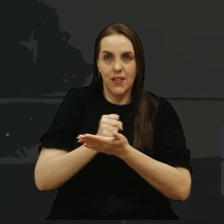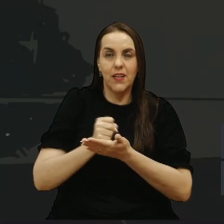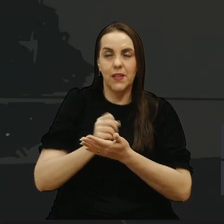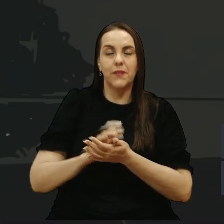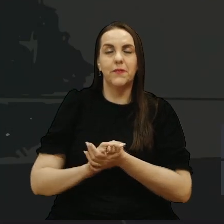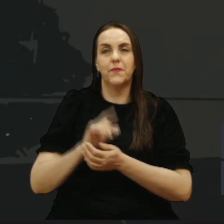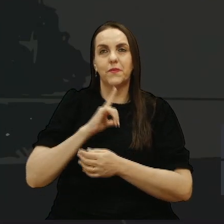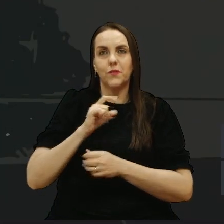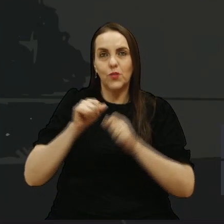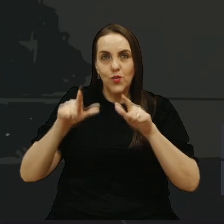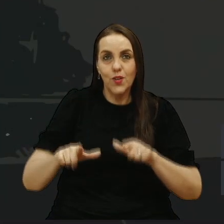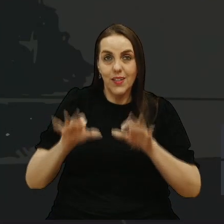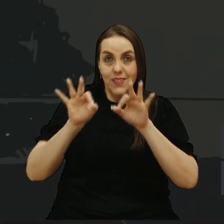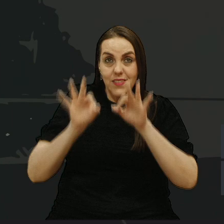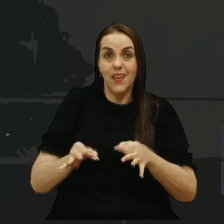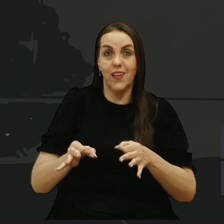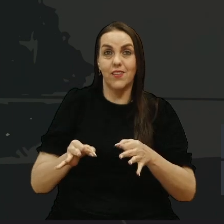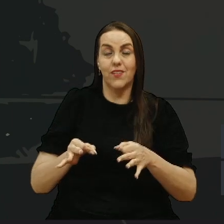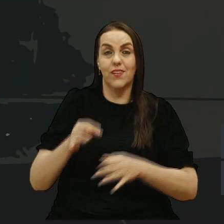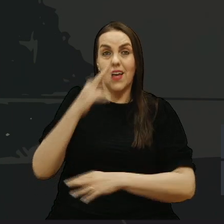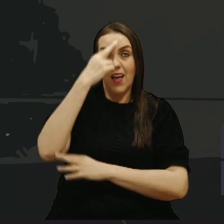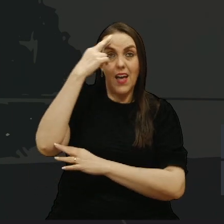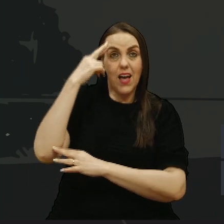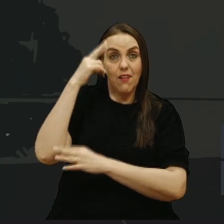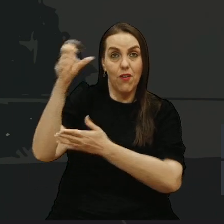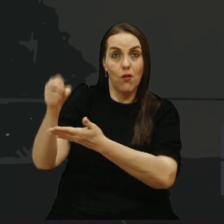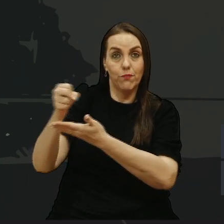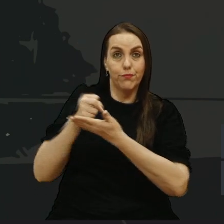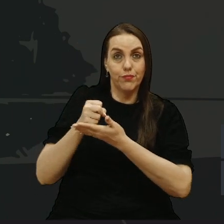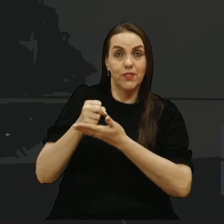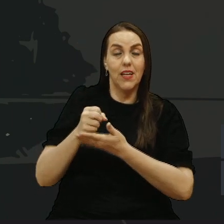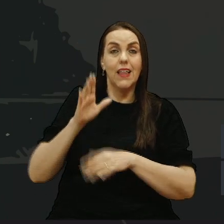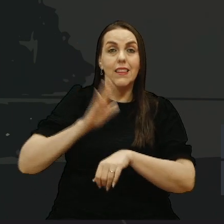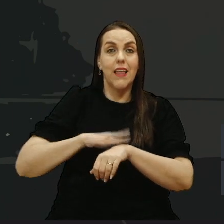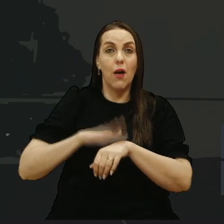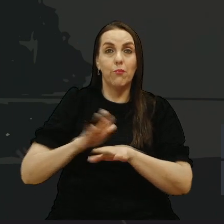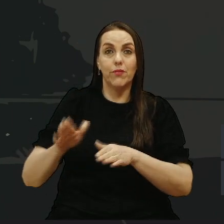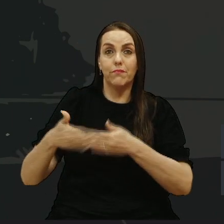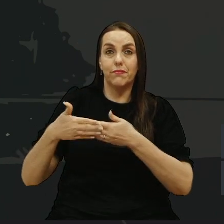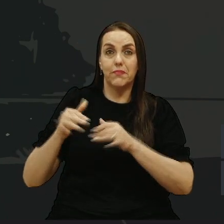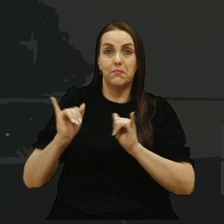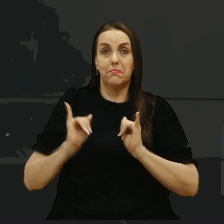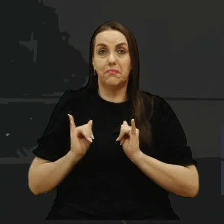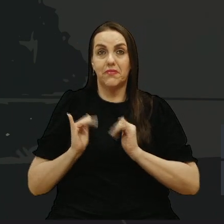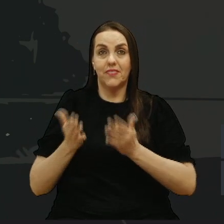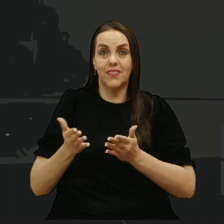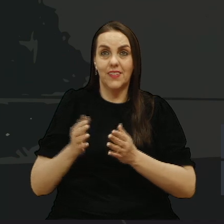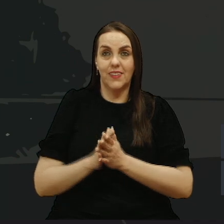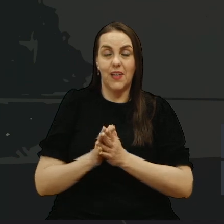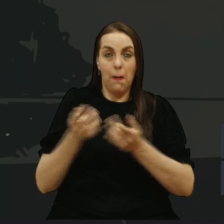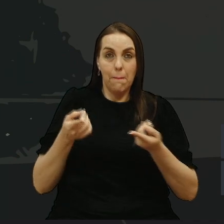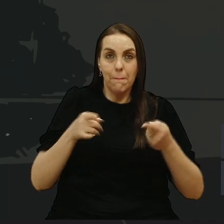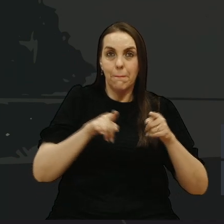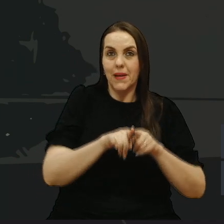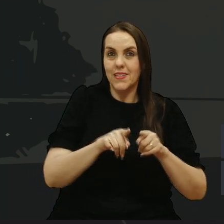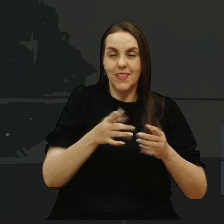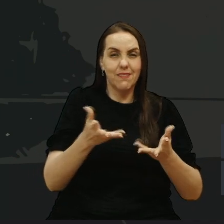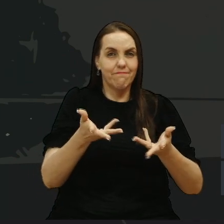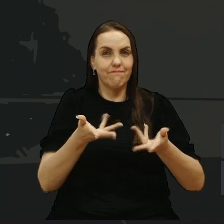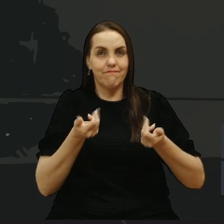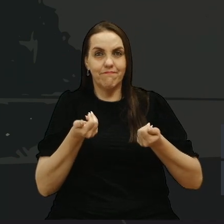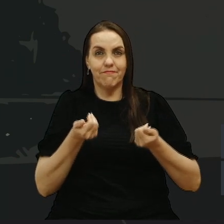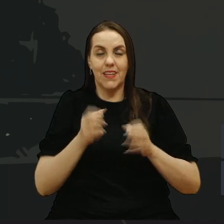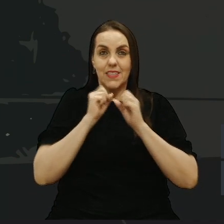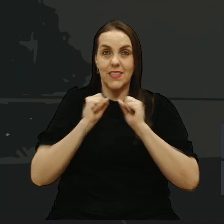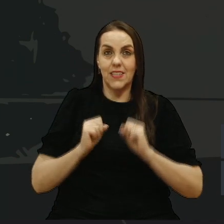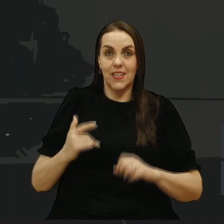deram certo. O Rafael Bueno pegou essa questão do tempo ocioso e colocou ali, ó. Fechamos excelente parceria hoje entre Secretaria de